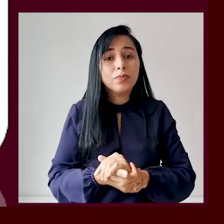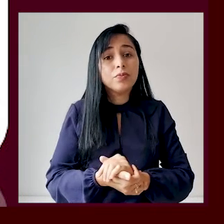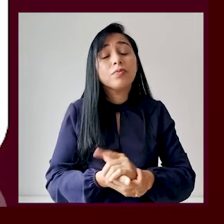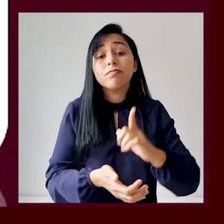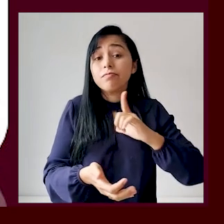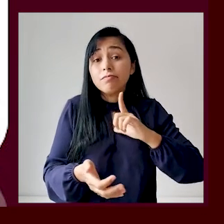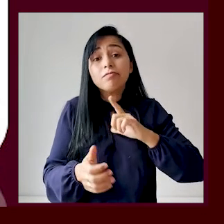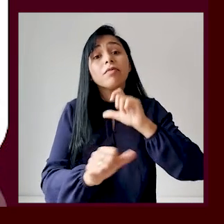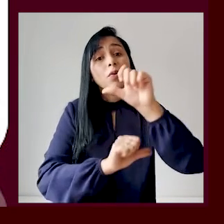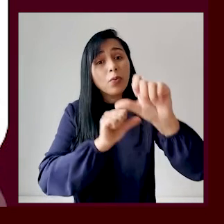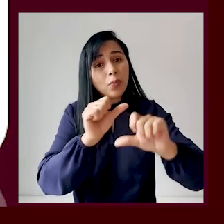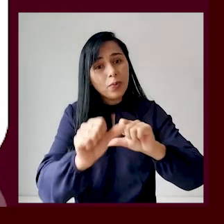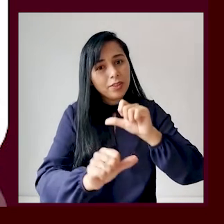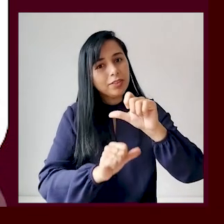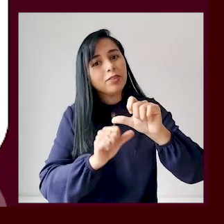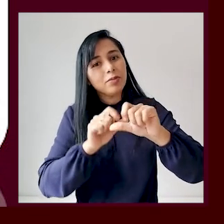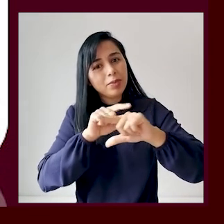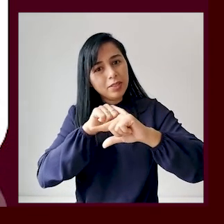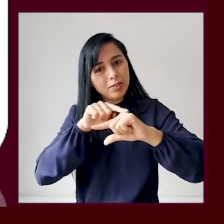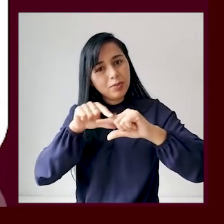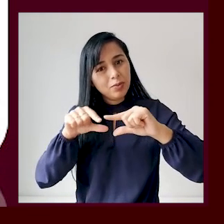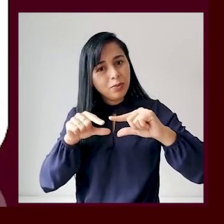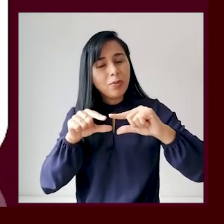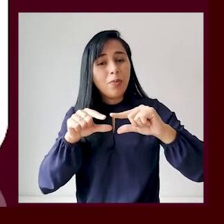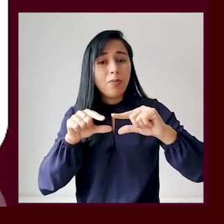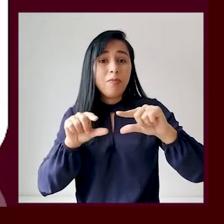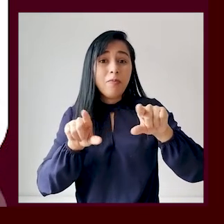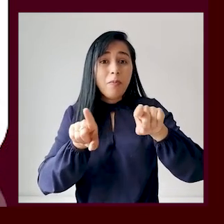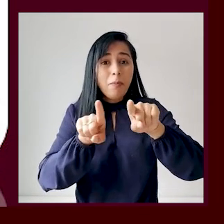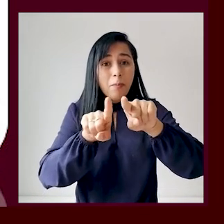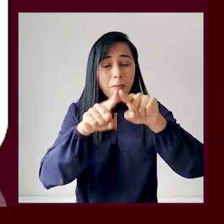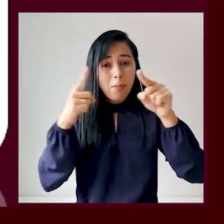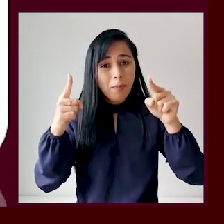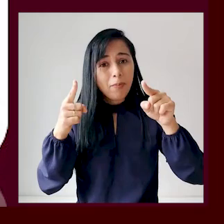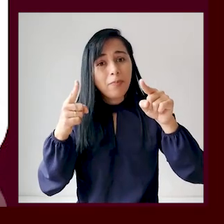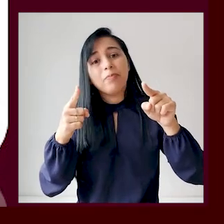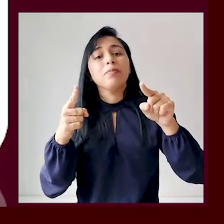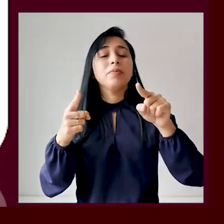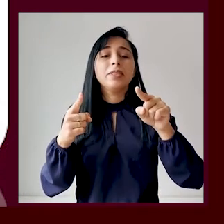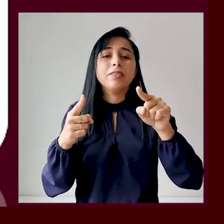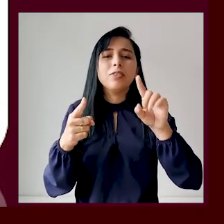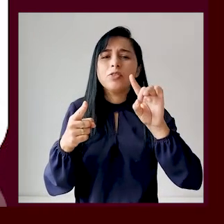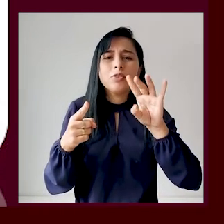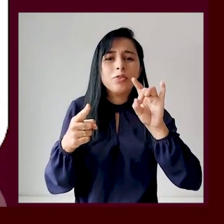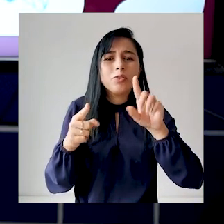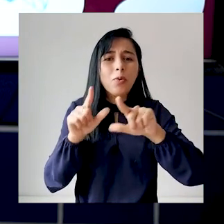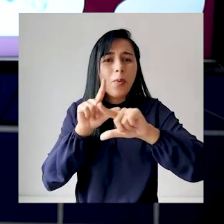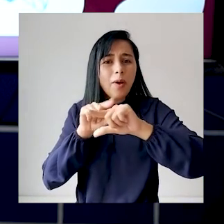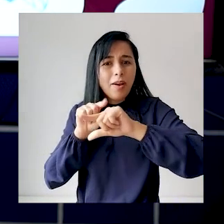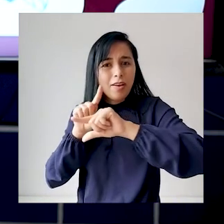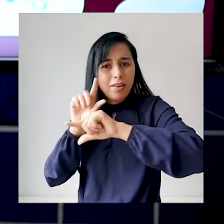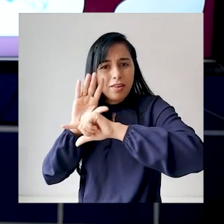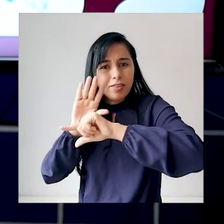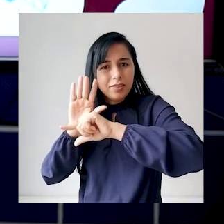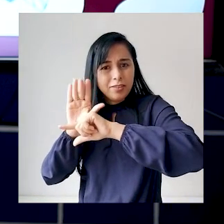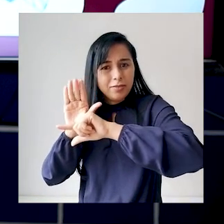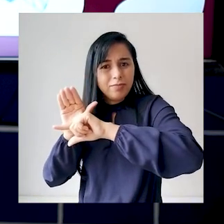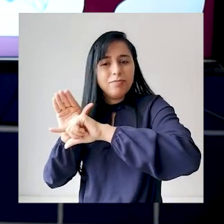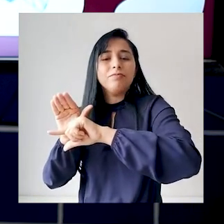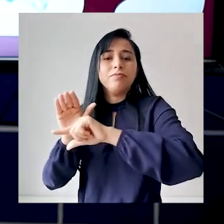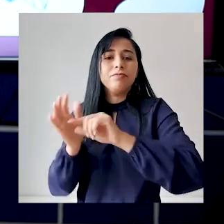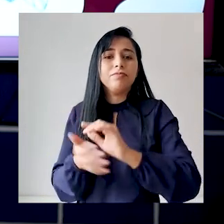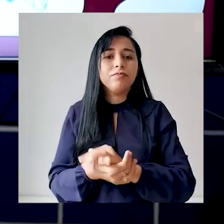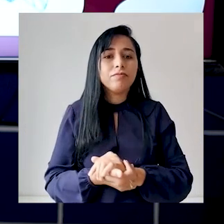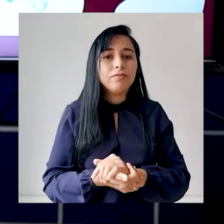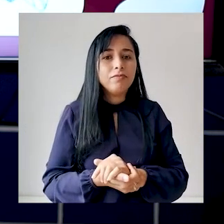corpo, mas não foi uma transformação tão diferente. O indivíduo, quando nasce, é